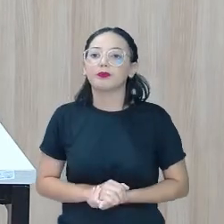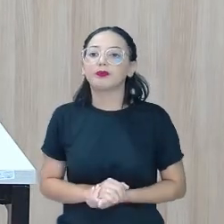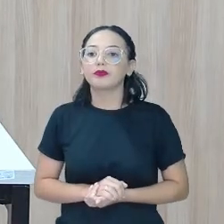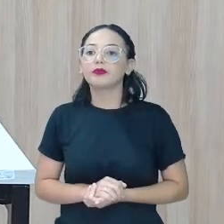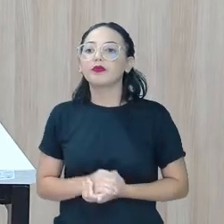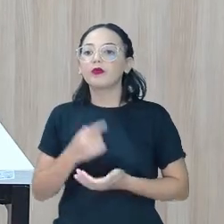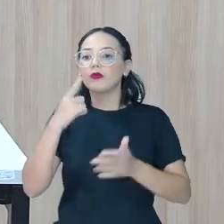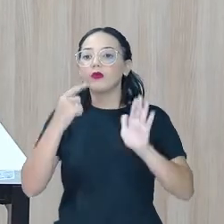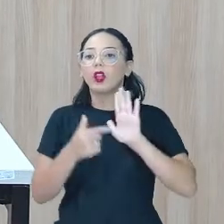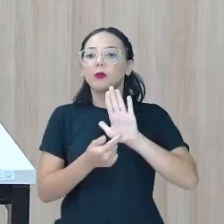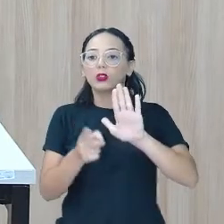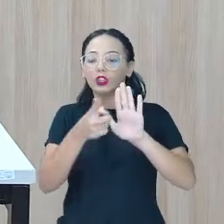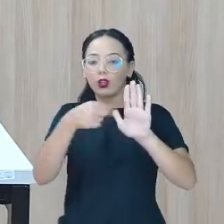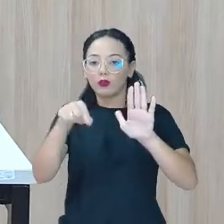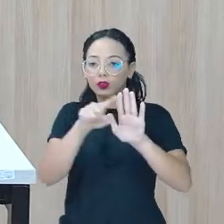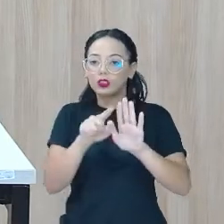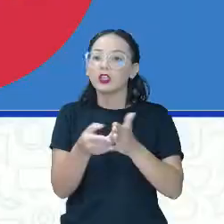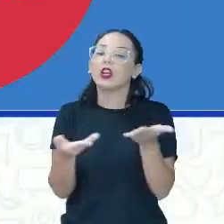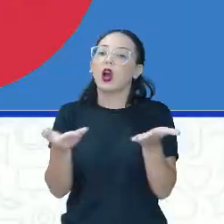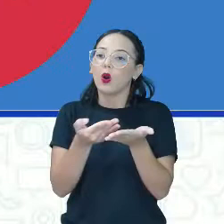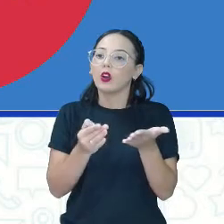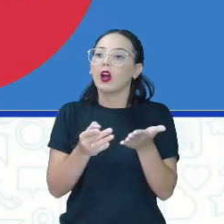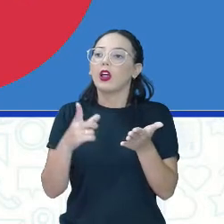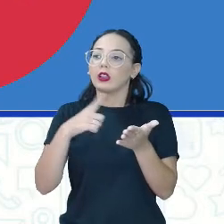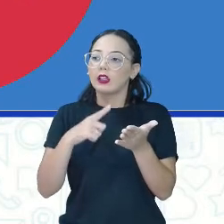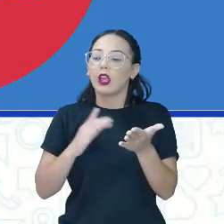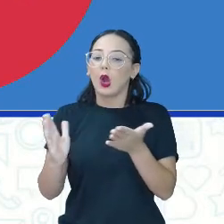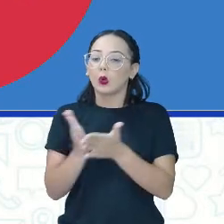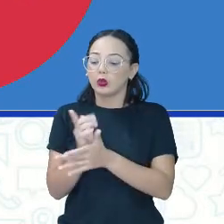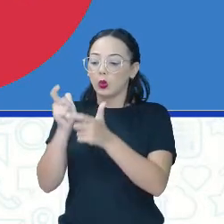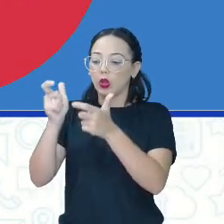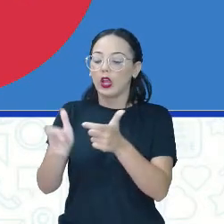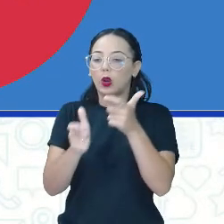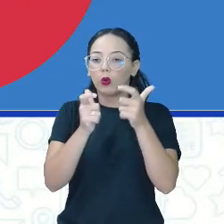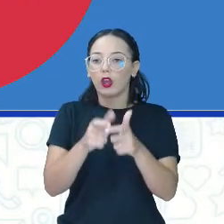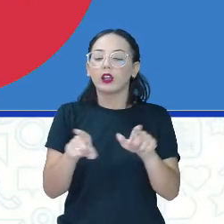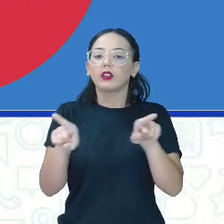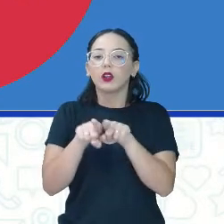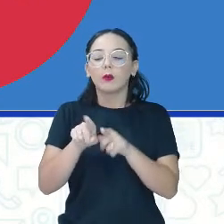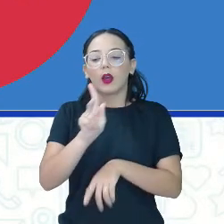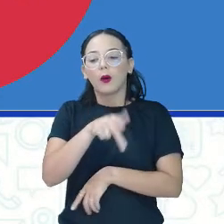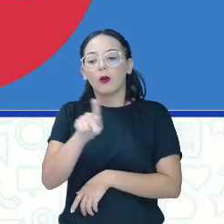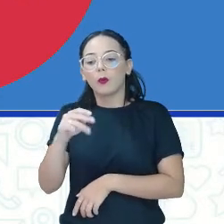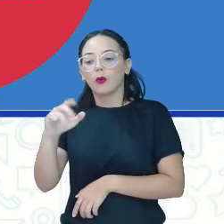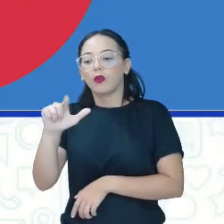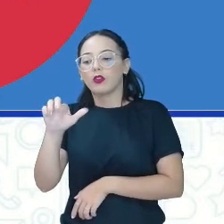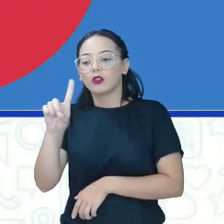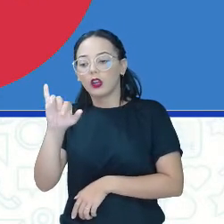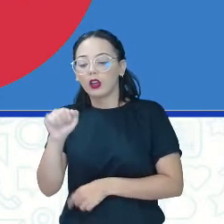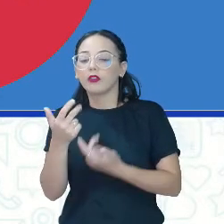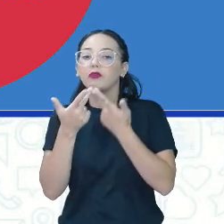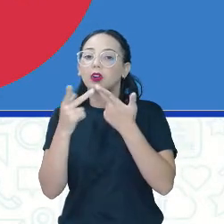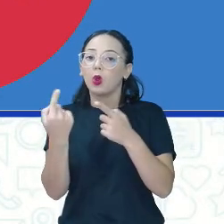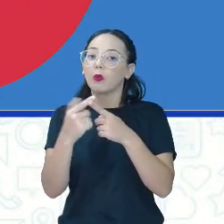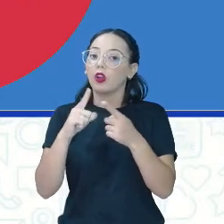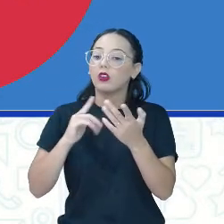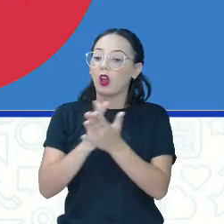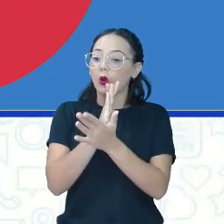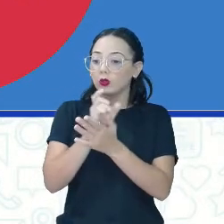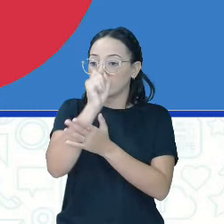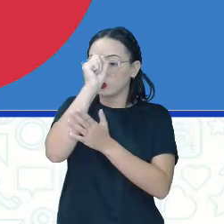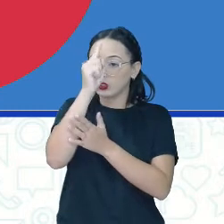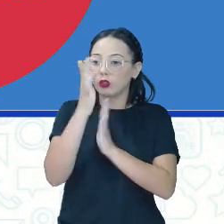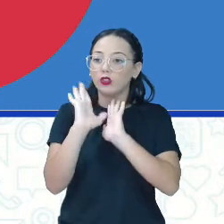eu coloquei aqui em Recife, você doa, né, eu vou dizer alguns locais. Como a professora Cláudia colocou, né, existem hospitais